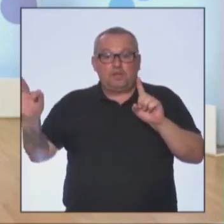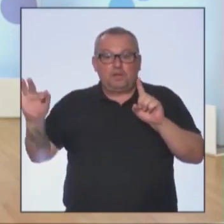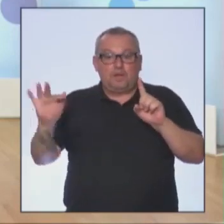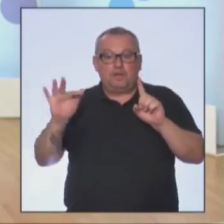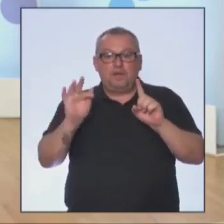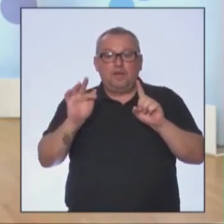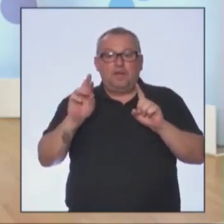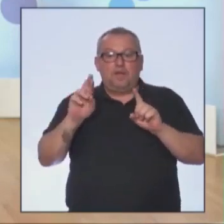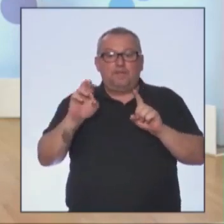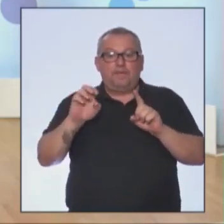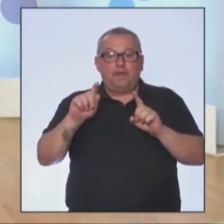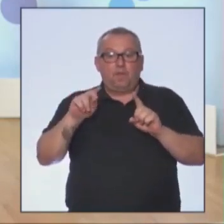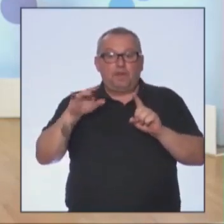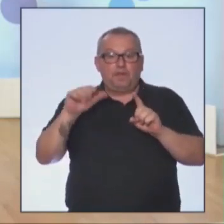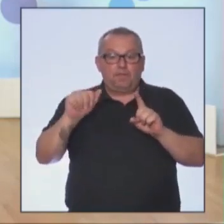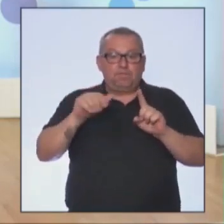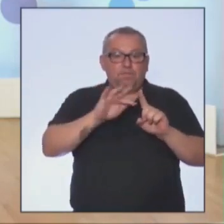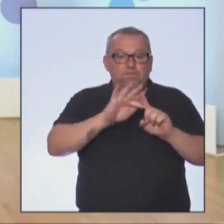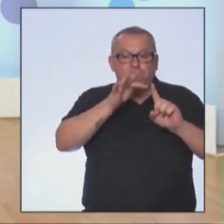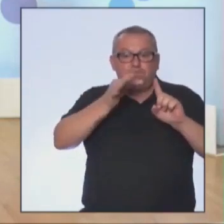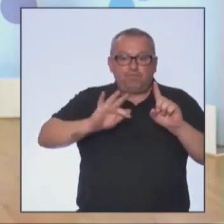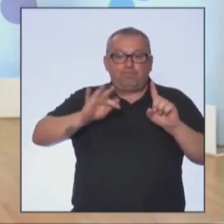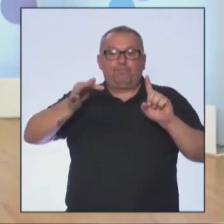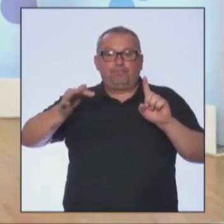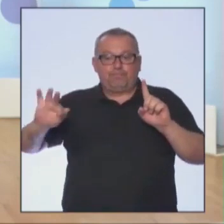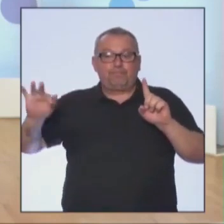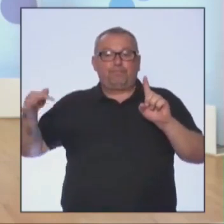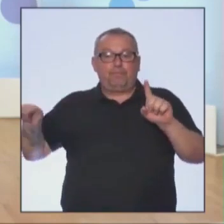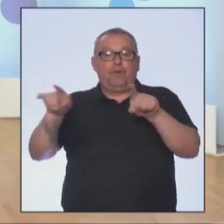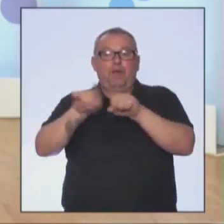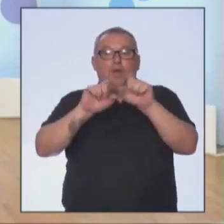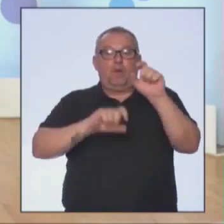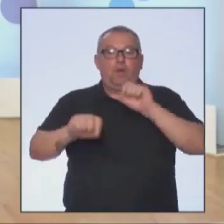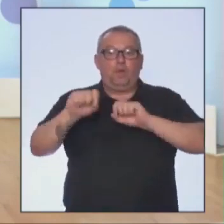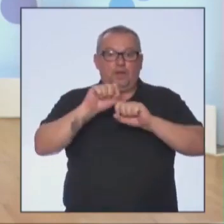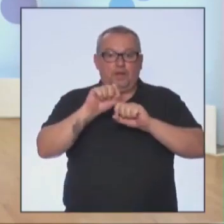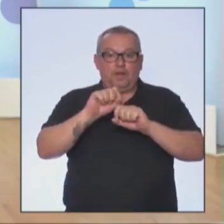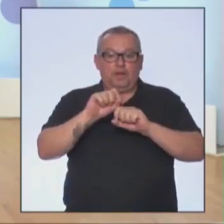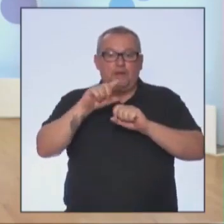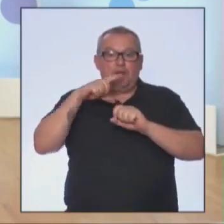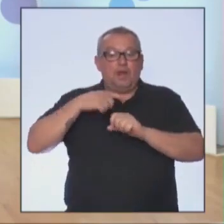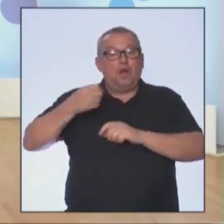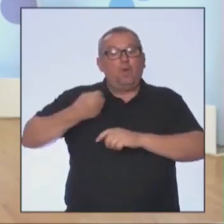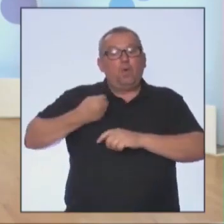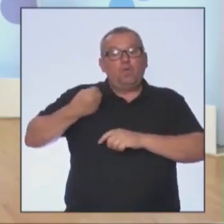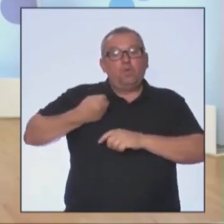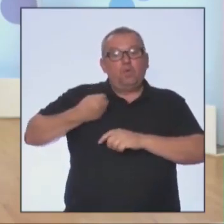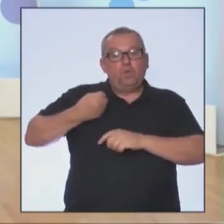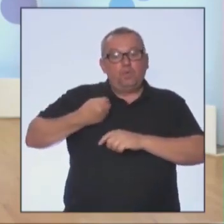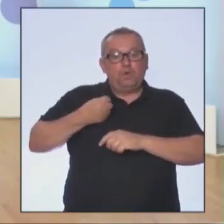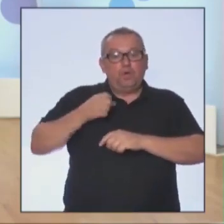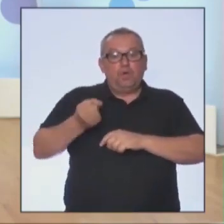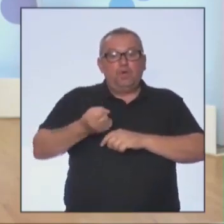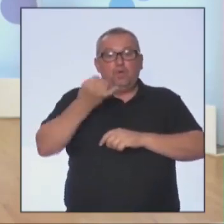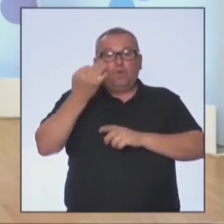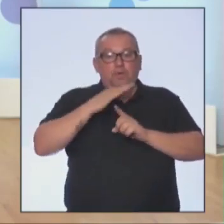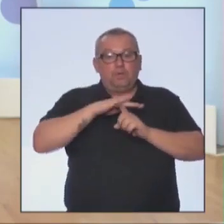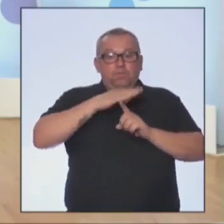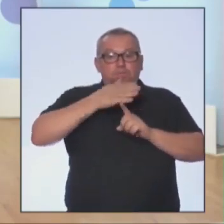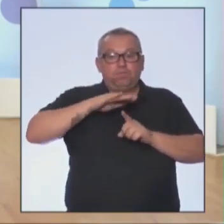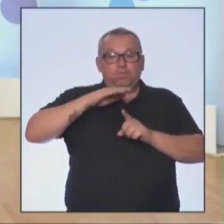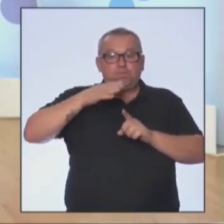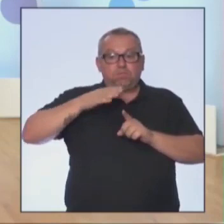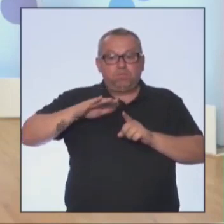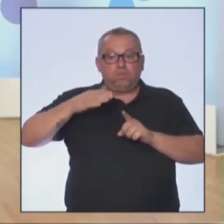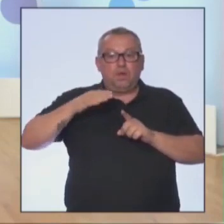Sim. Bom, frequência, basicamente, ela é um número de oscilações que acontecem num